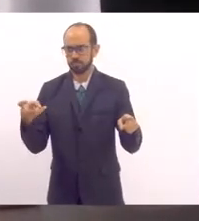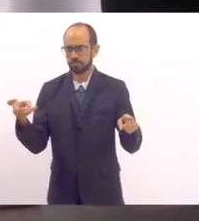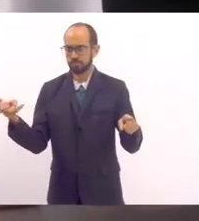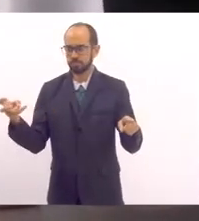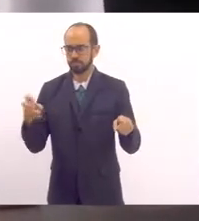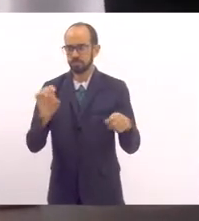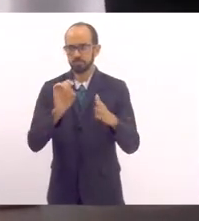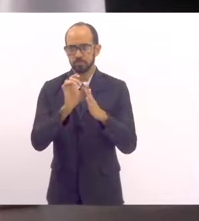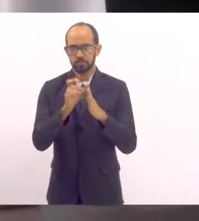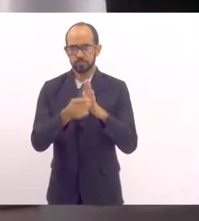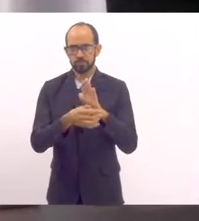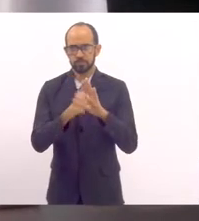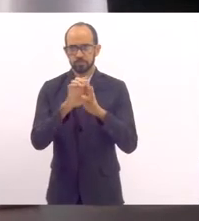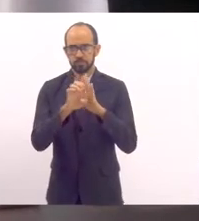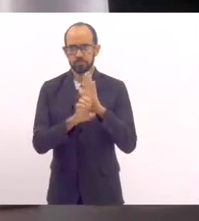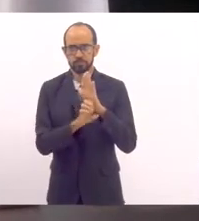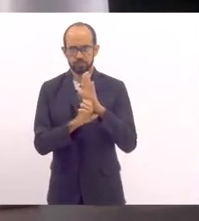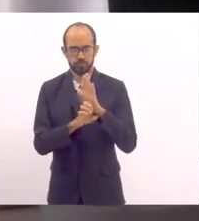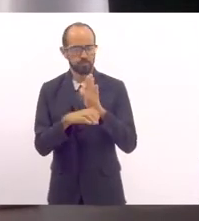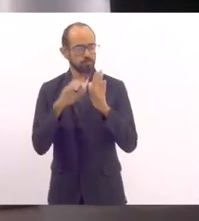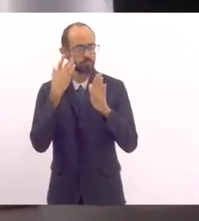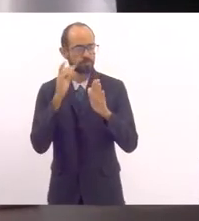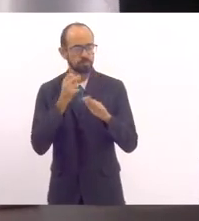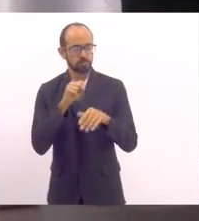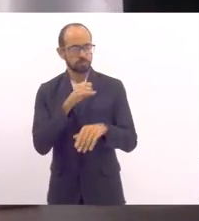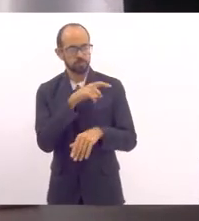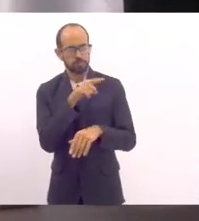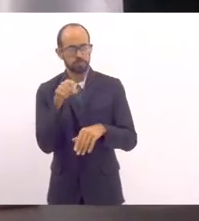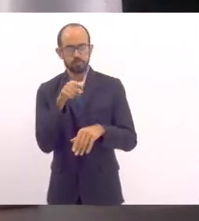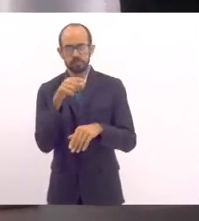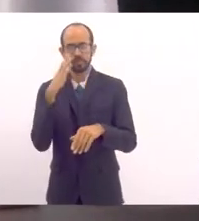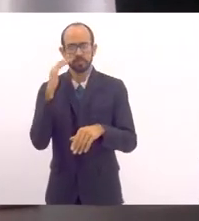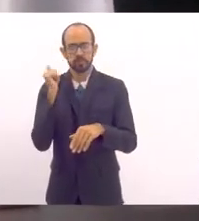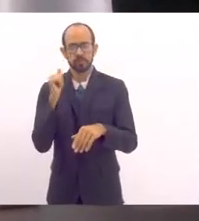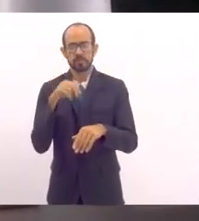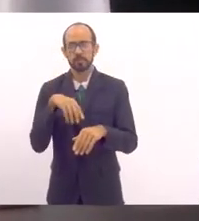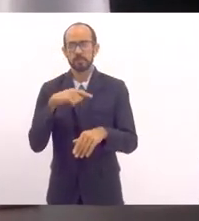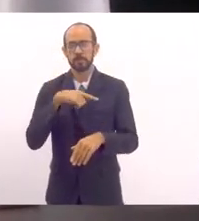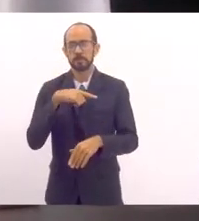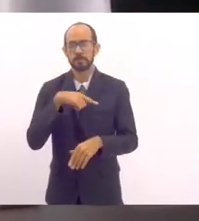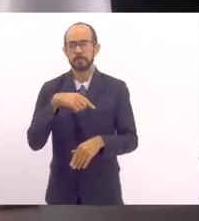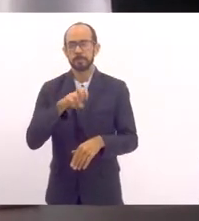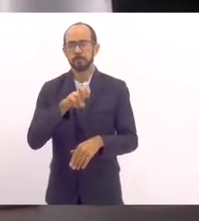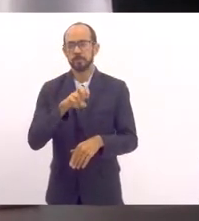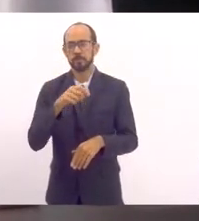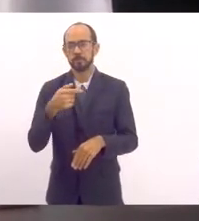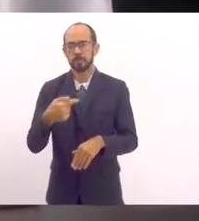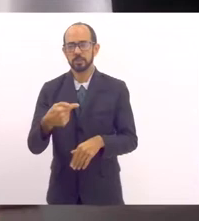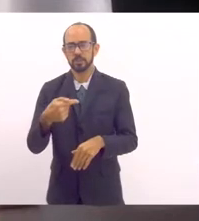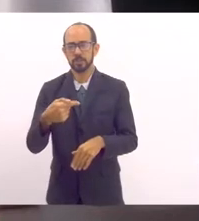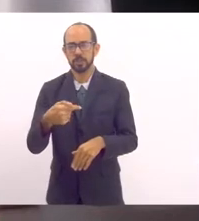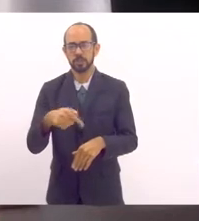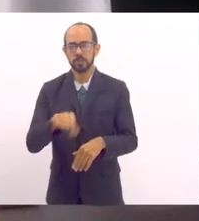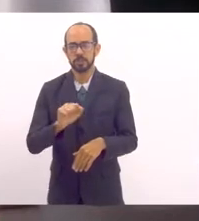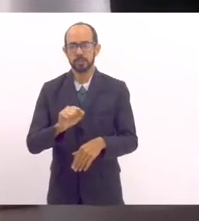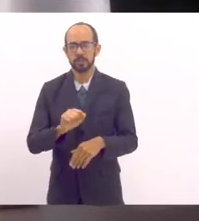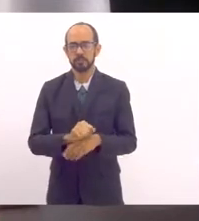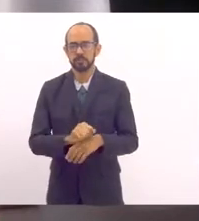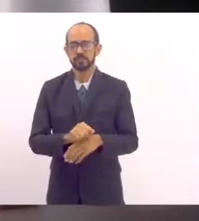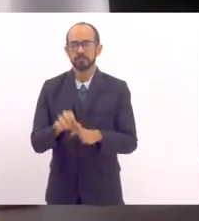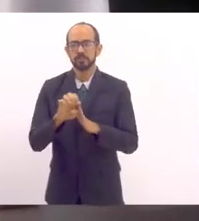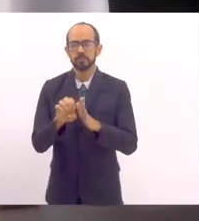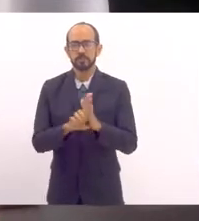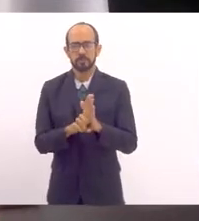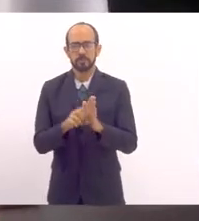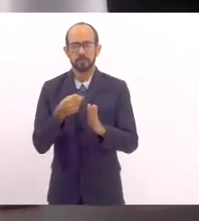emenda. Não sei se todo mundo tomou conhecimento, foram feitas 57 emendas. Quem não tiver em